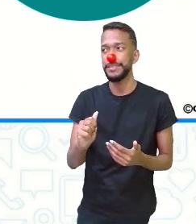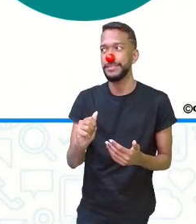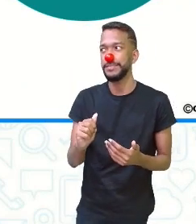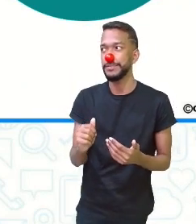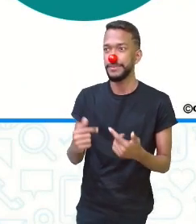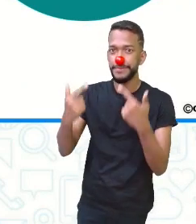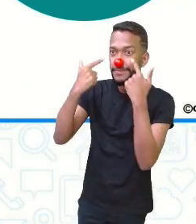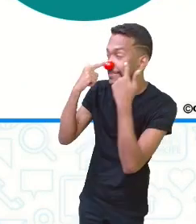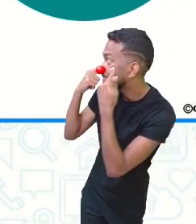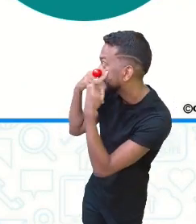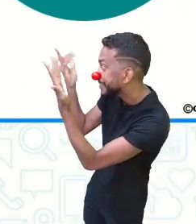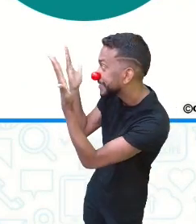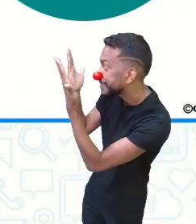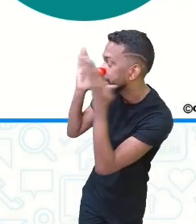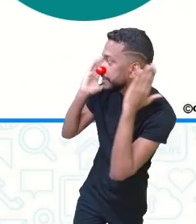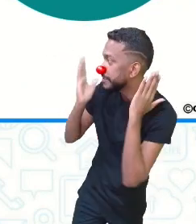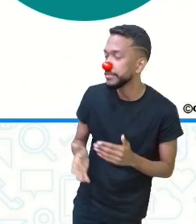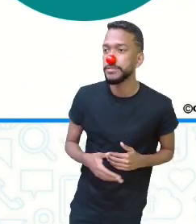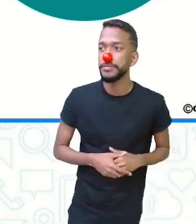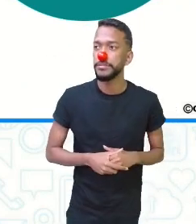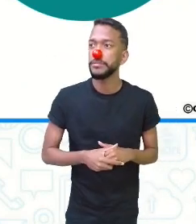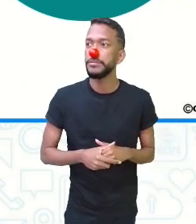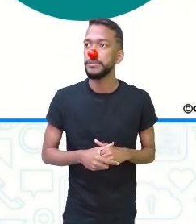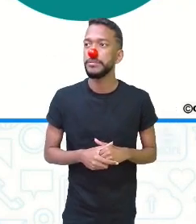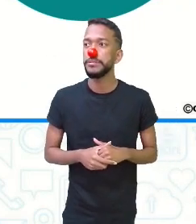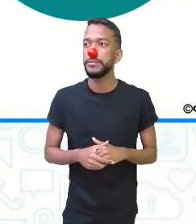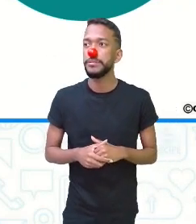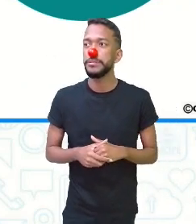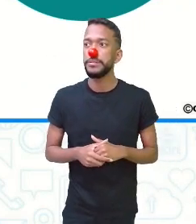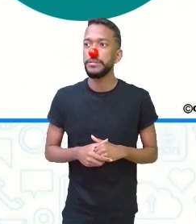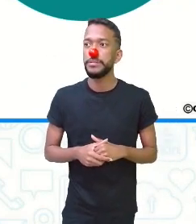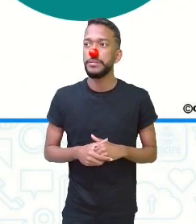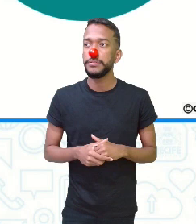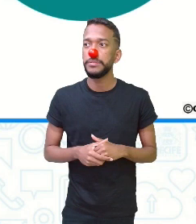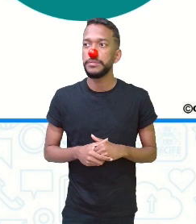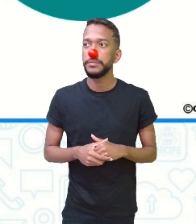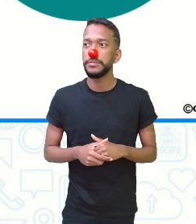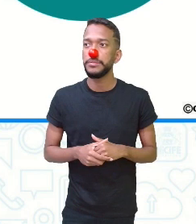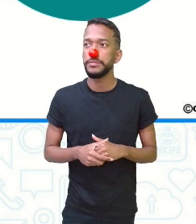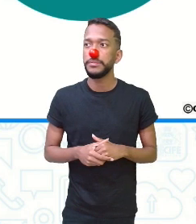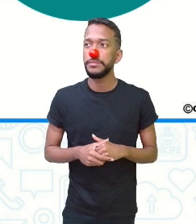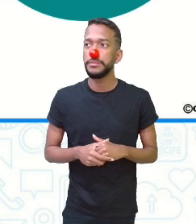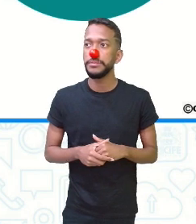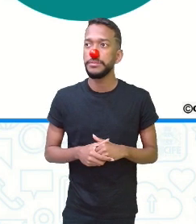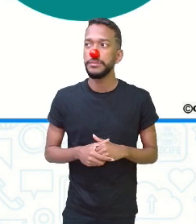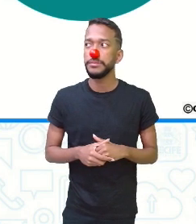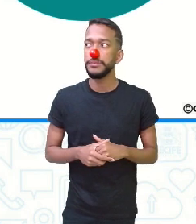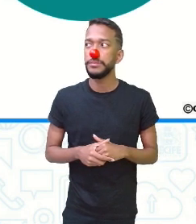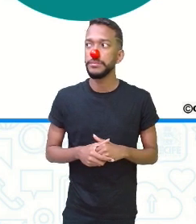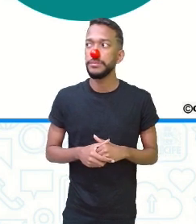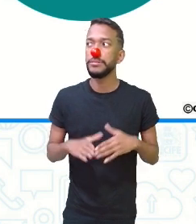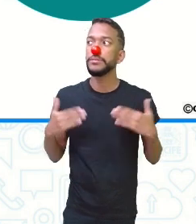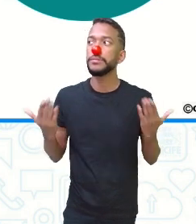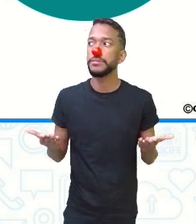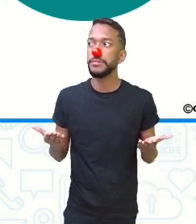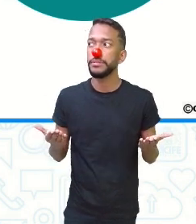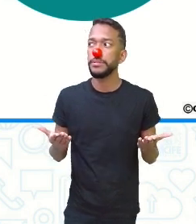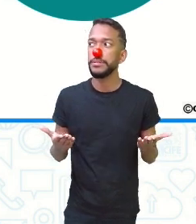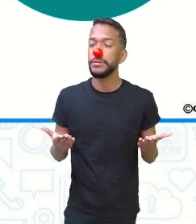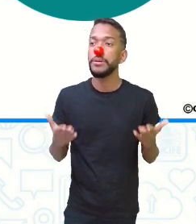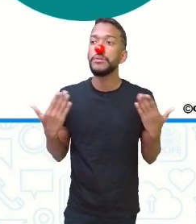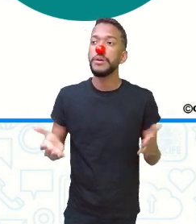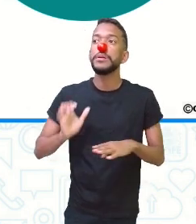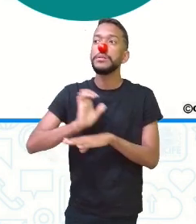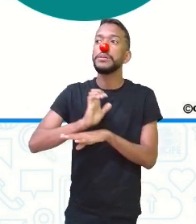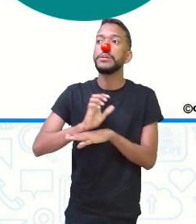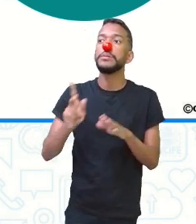Receita! Olha ali, aí. já apareceu. Foi eu que Agora, botei. bora lá. Agora. Qual o estado